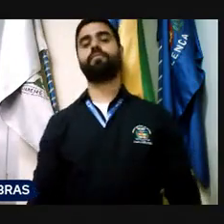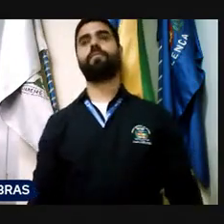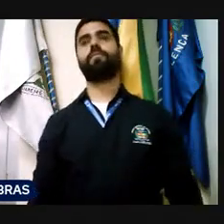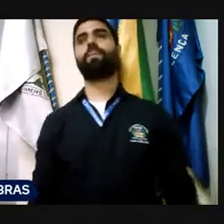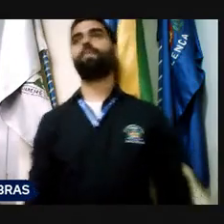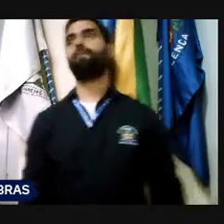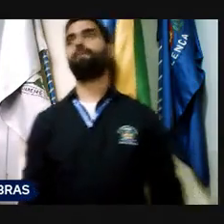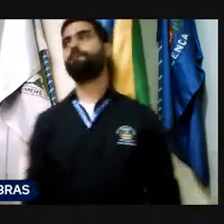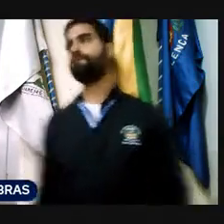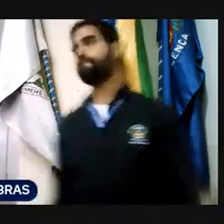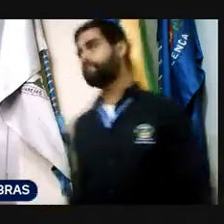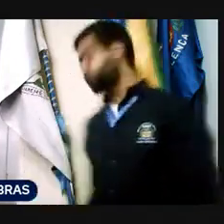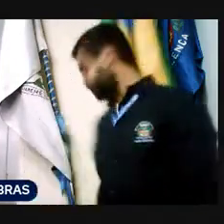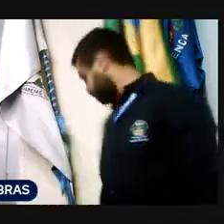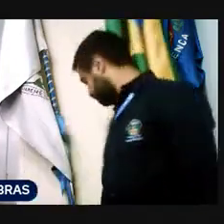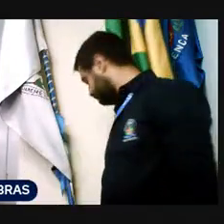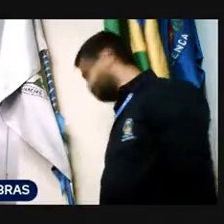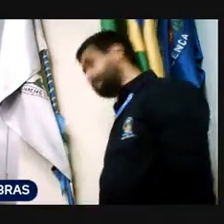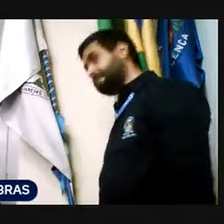Vereador Celcinho.